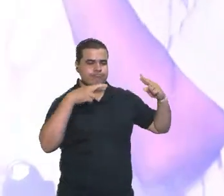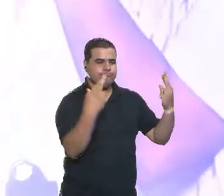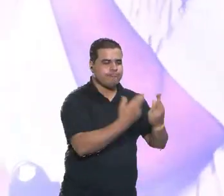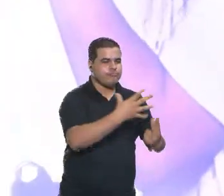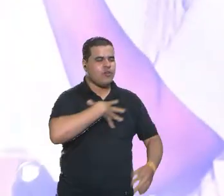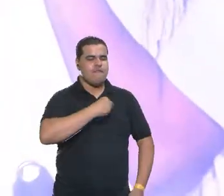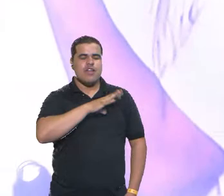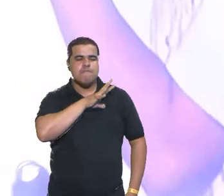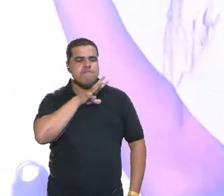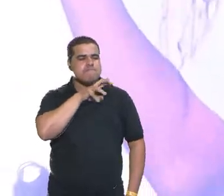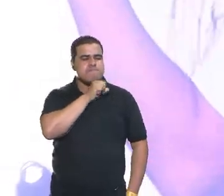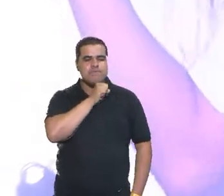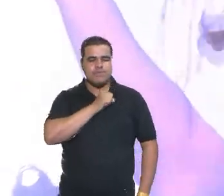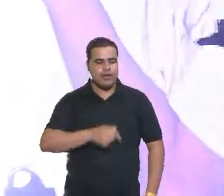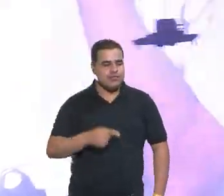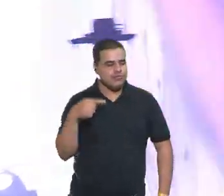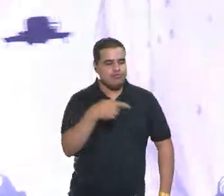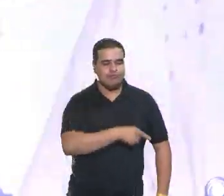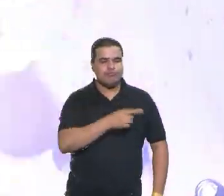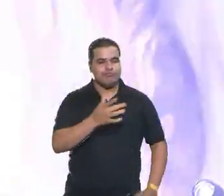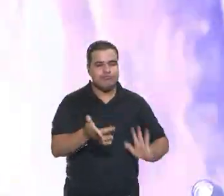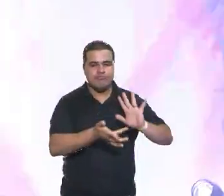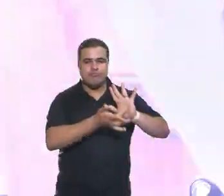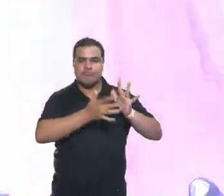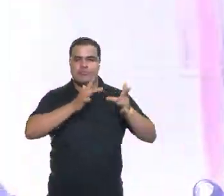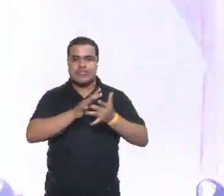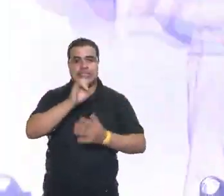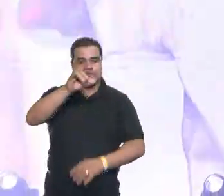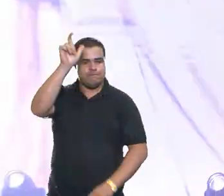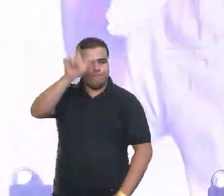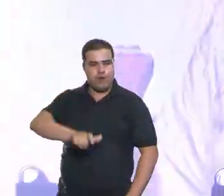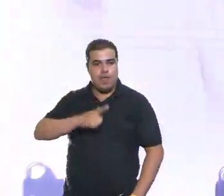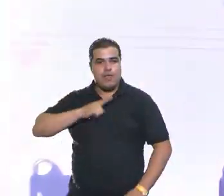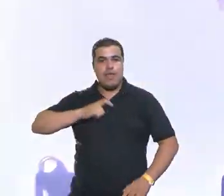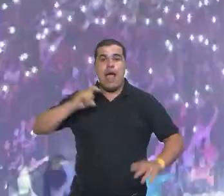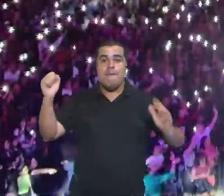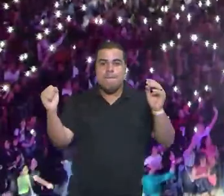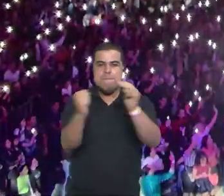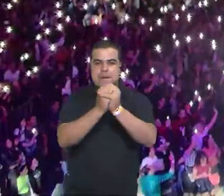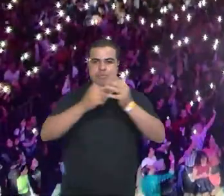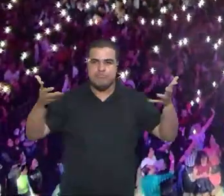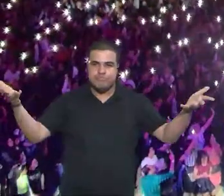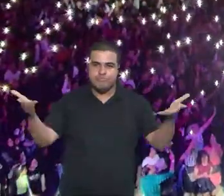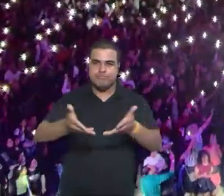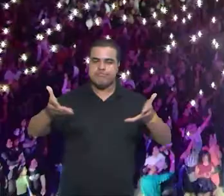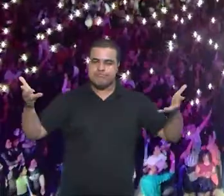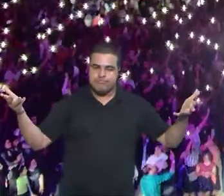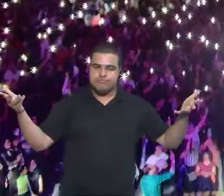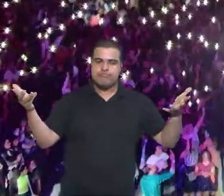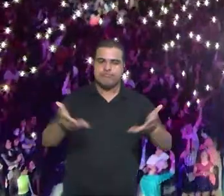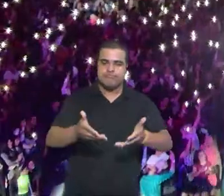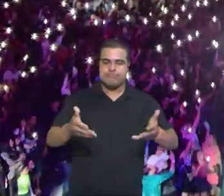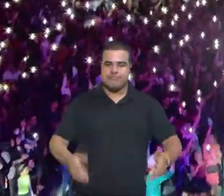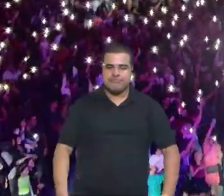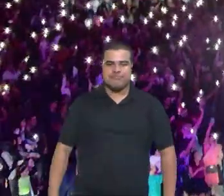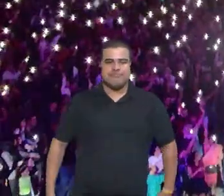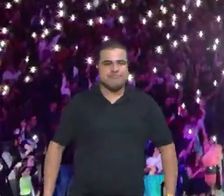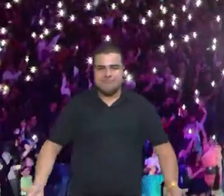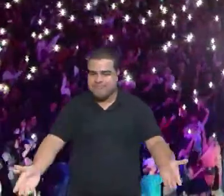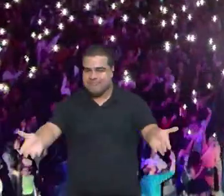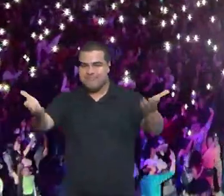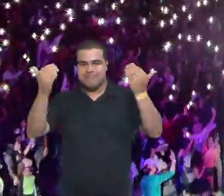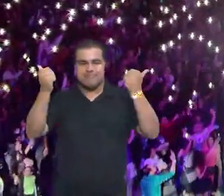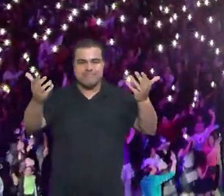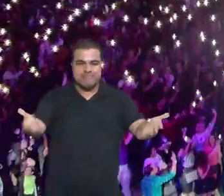do seu filho amado Jesus Cristo você está aqui comigo de Gabi diga Amém